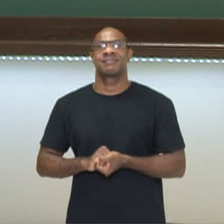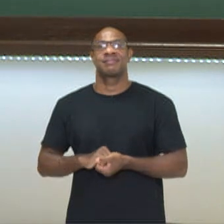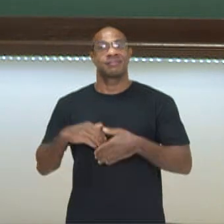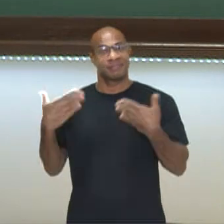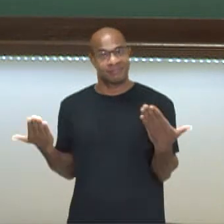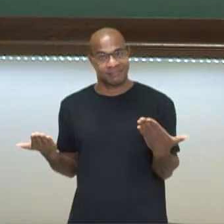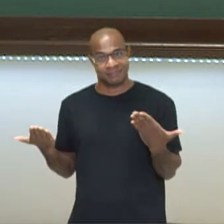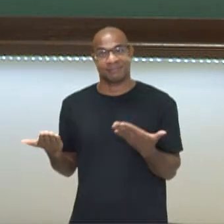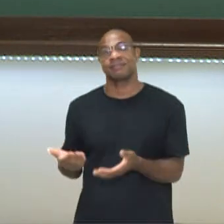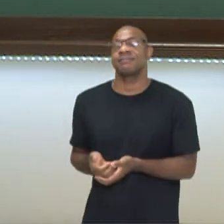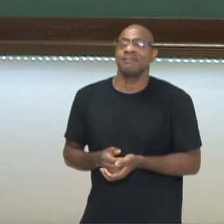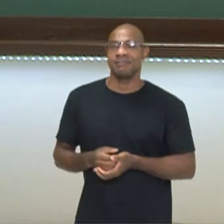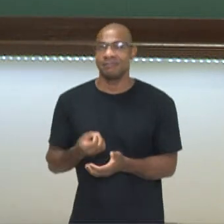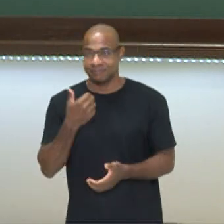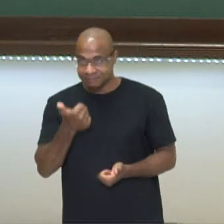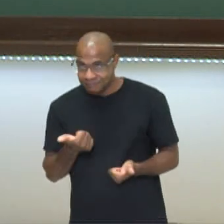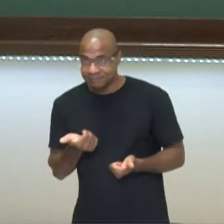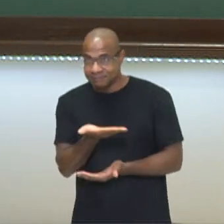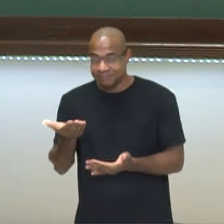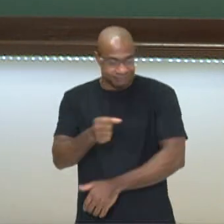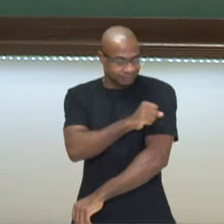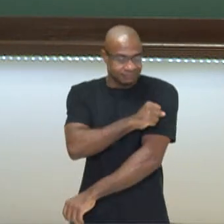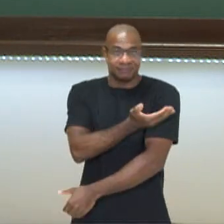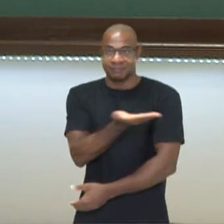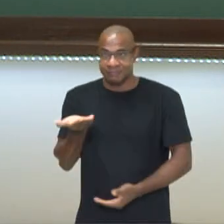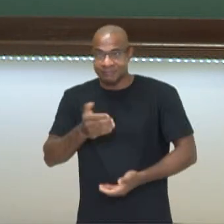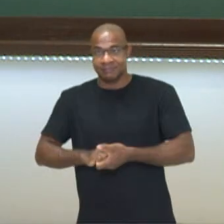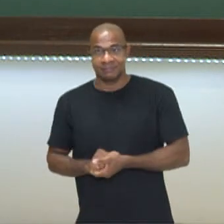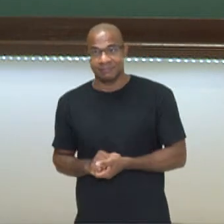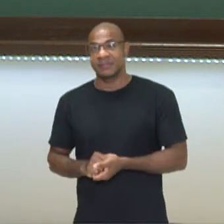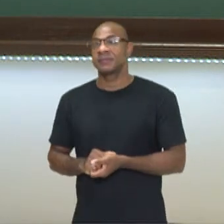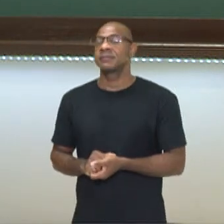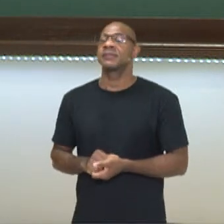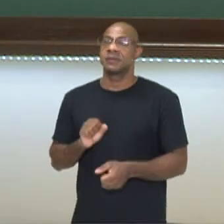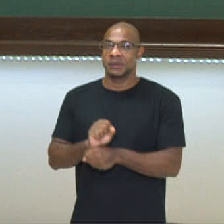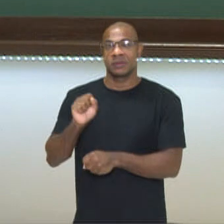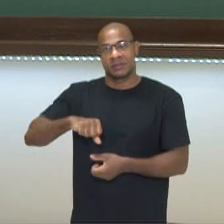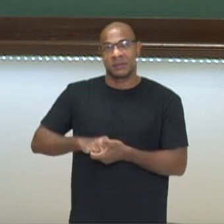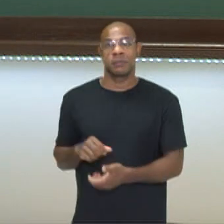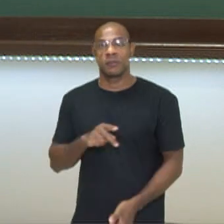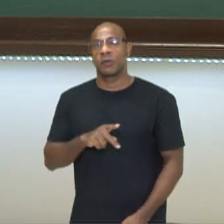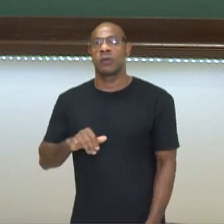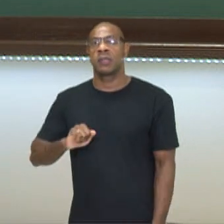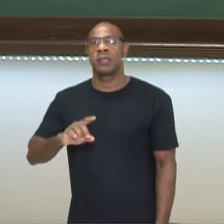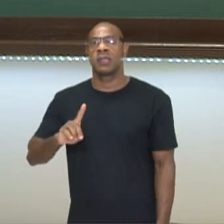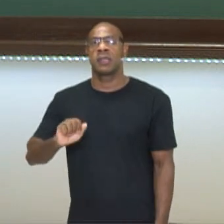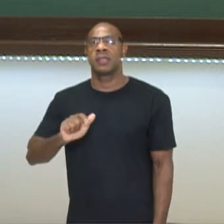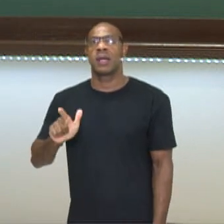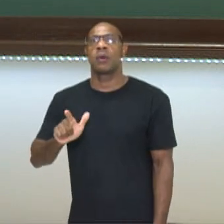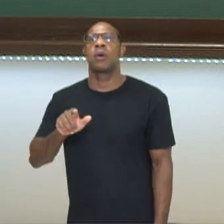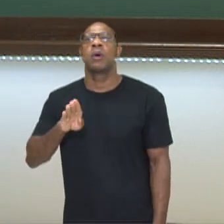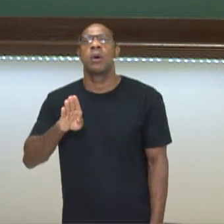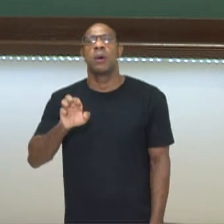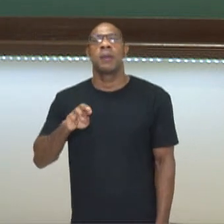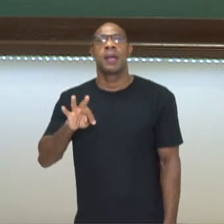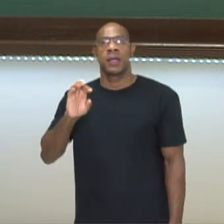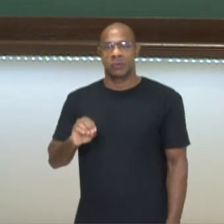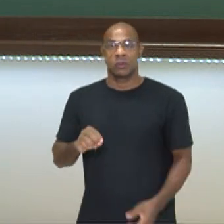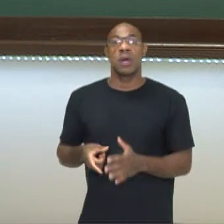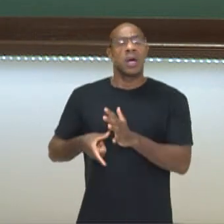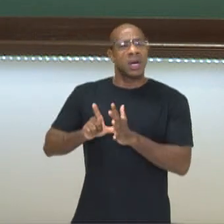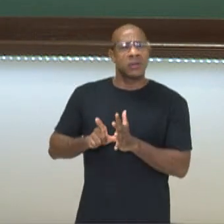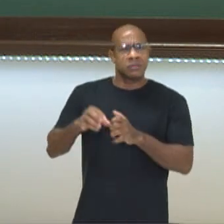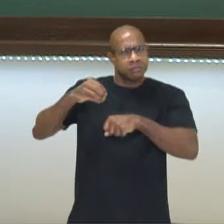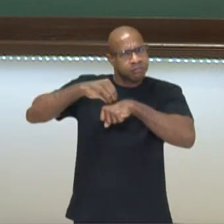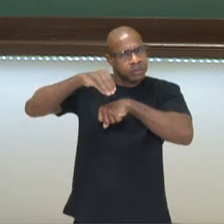E aí, pessoal do oitavo ano, tudo bem com vocês? Espero que estejam todos bem. Aqui é o professor Hidalberto. E antes da gente começar essa aula, eu vou dar